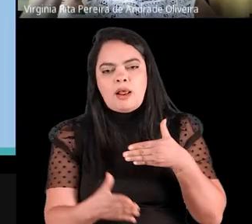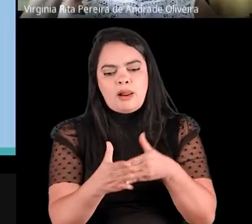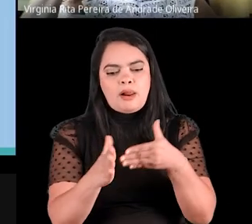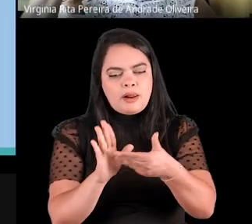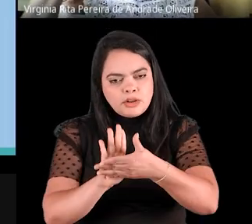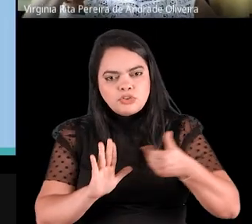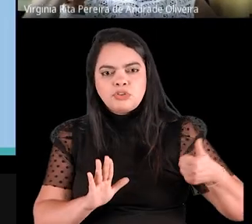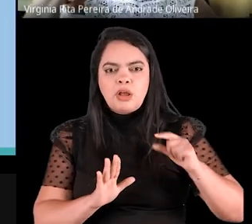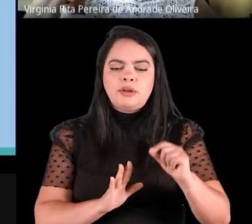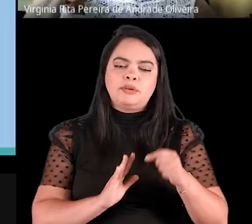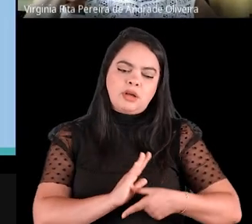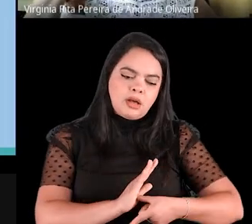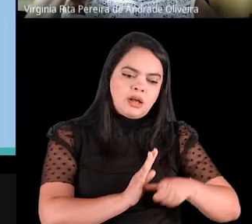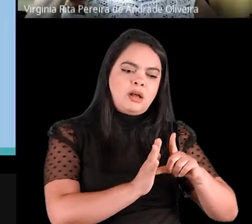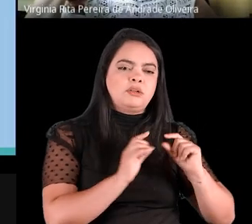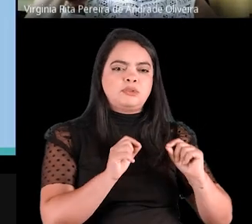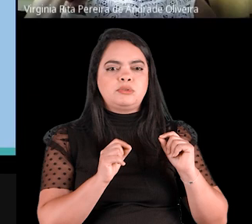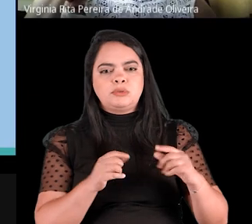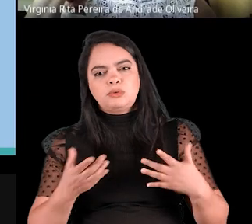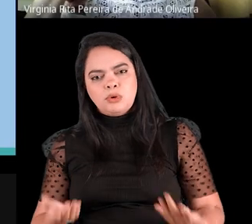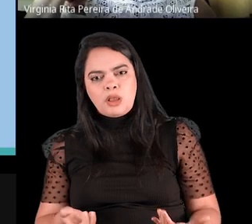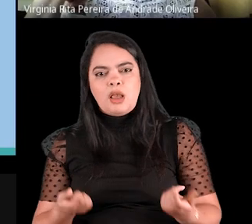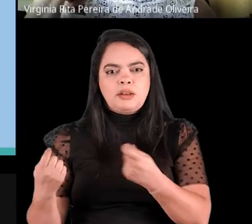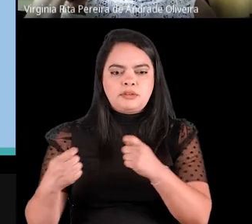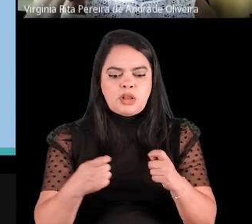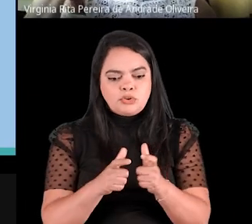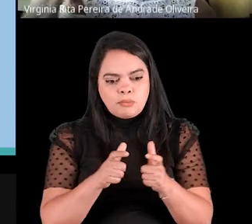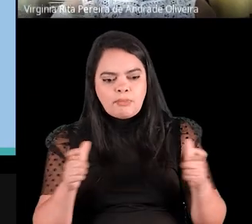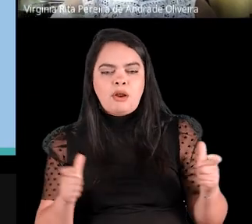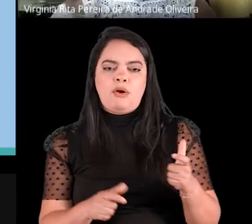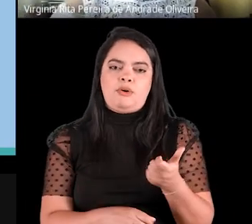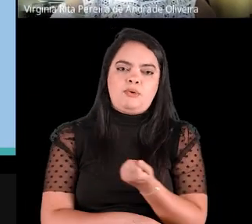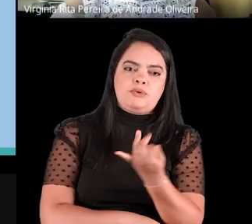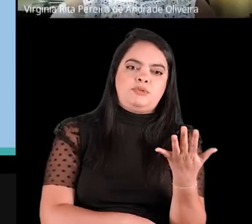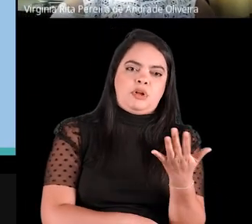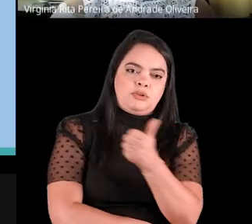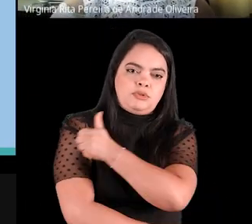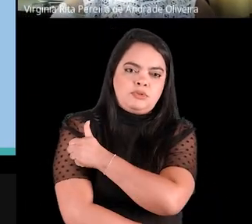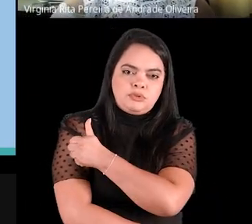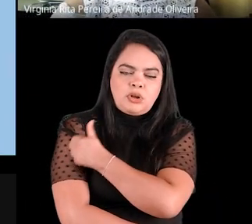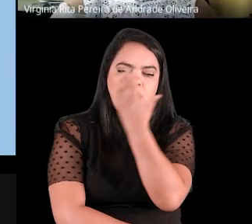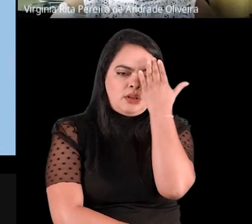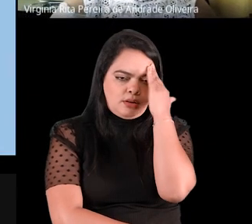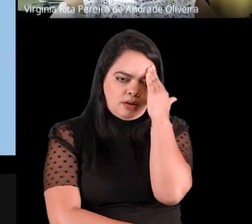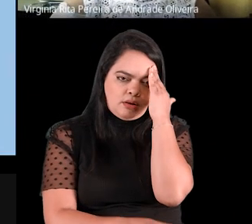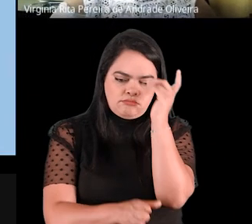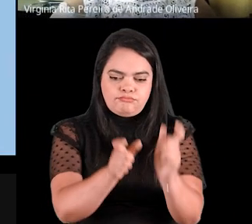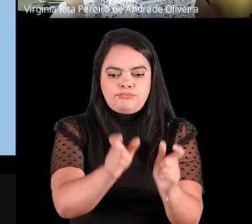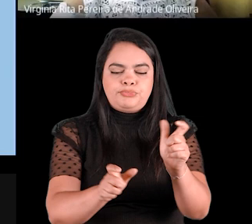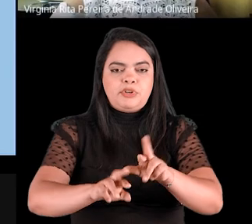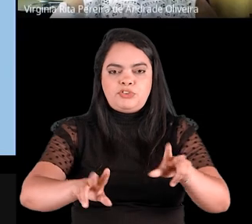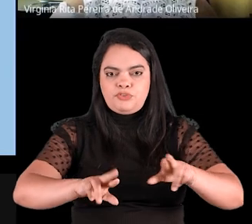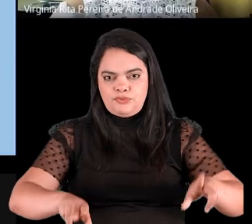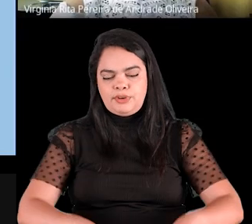que antecipa a necessidade de um número maior de estudantes, compreendendo a existência das diferenças.